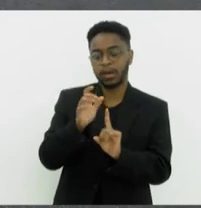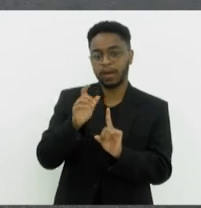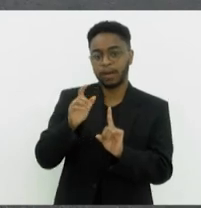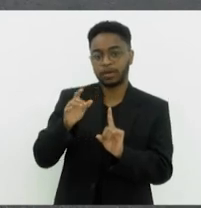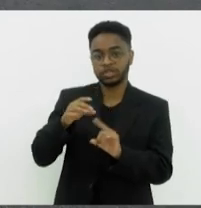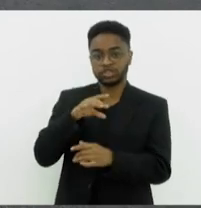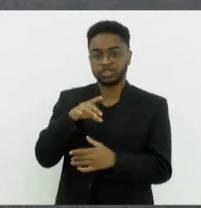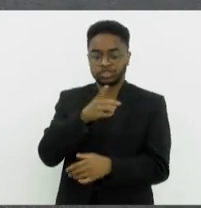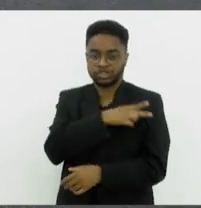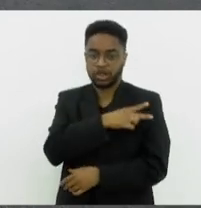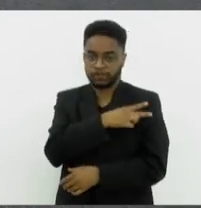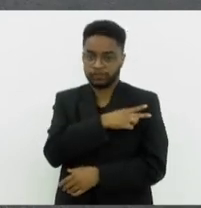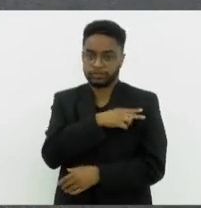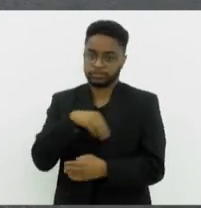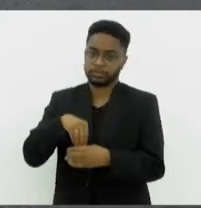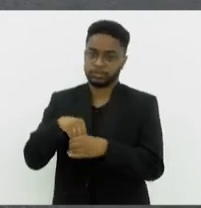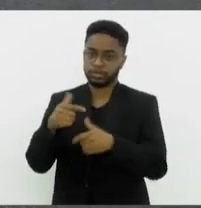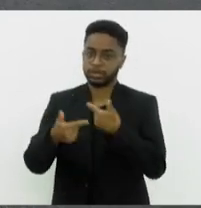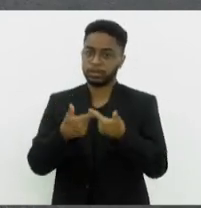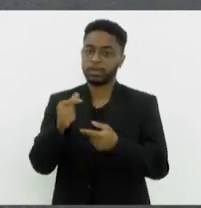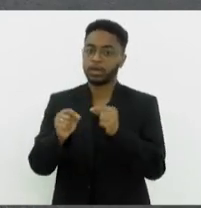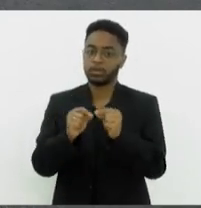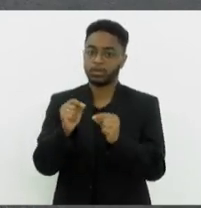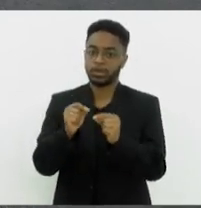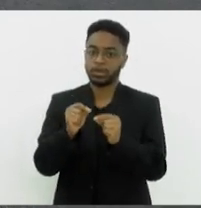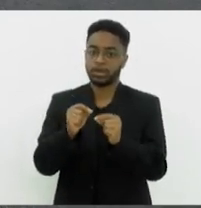porque é dentro do trabalho. É o famoso odal